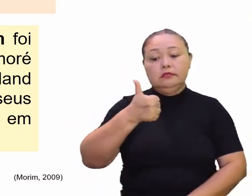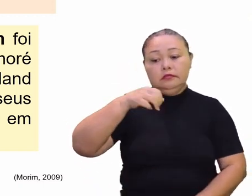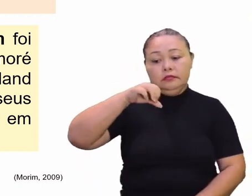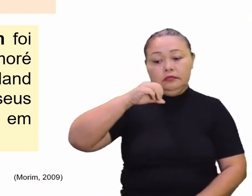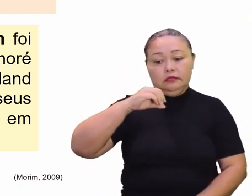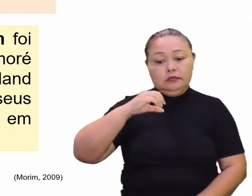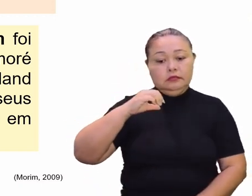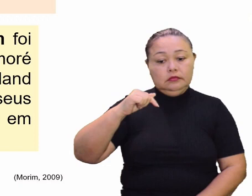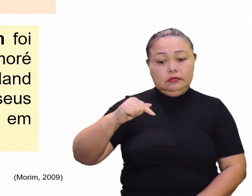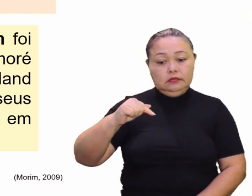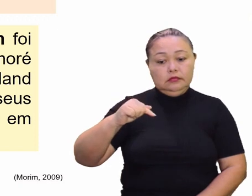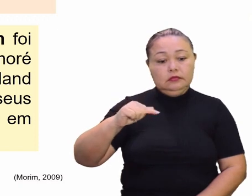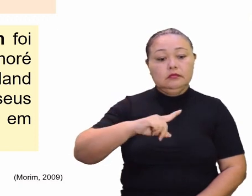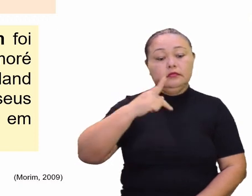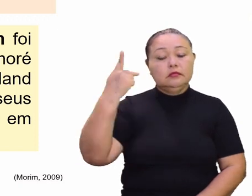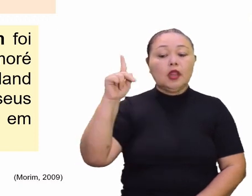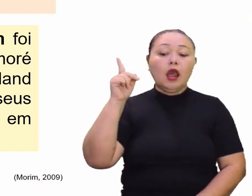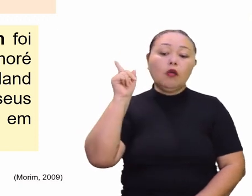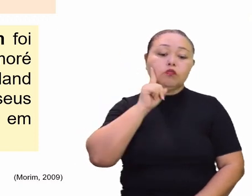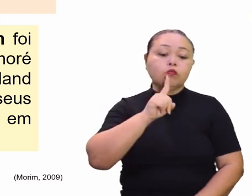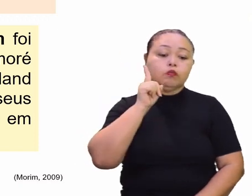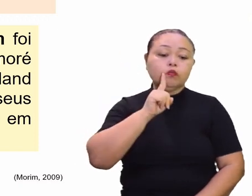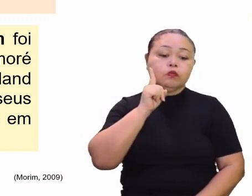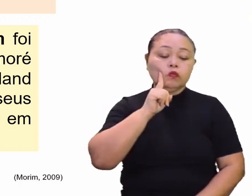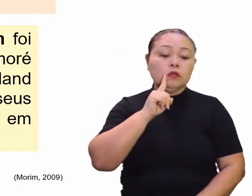em Portland, nos Estados Unidos,